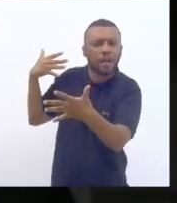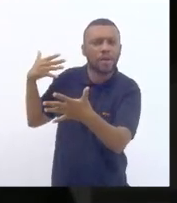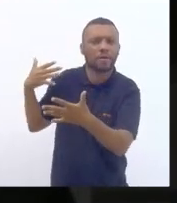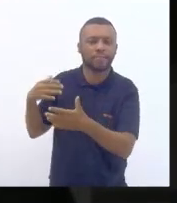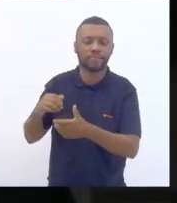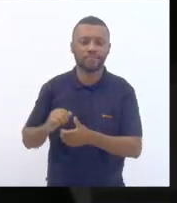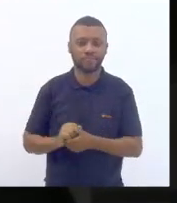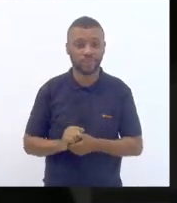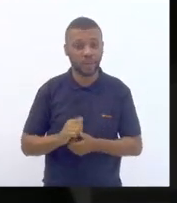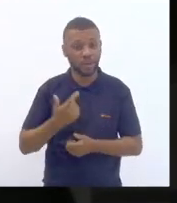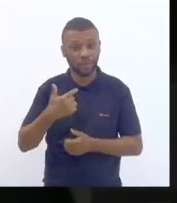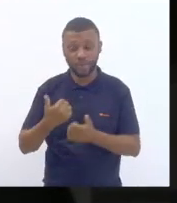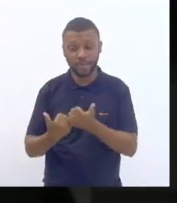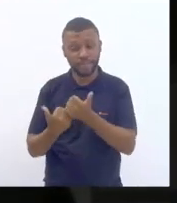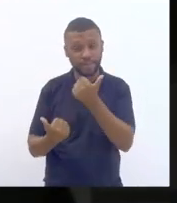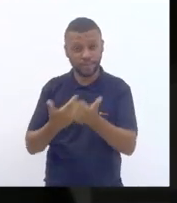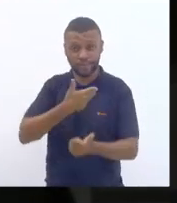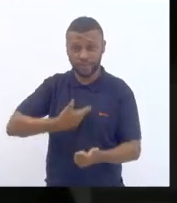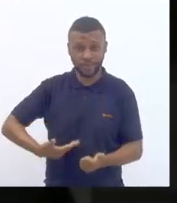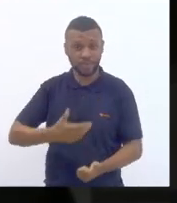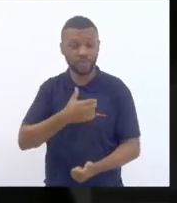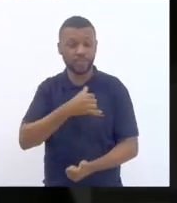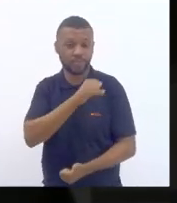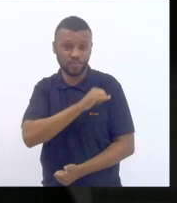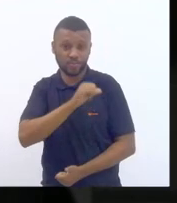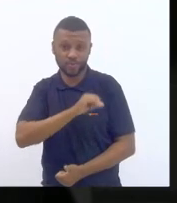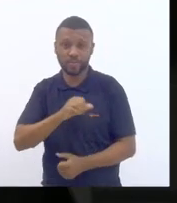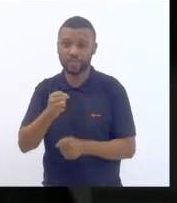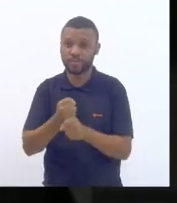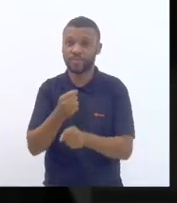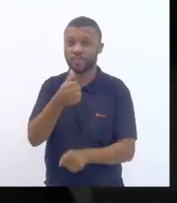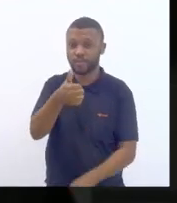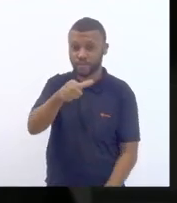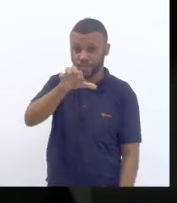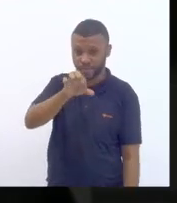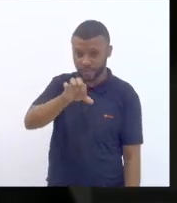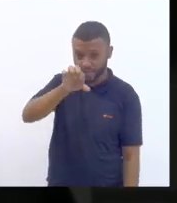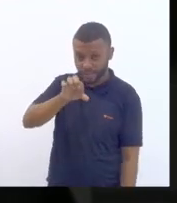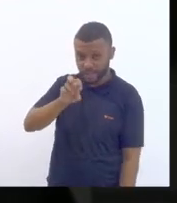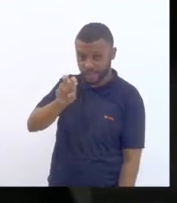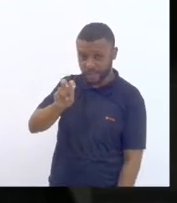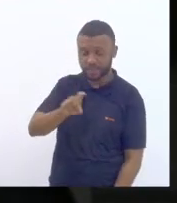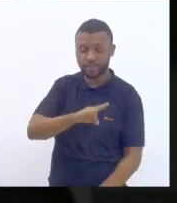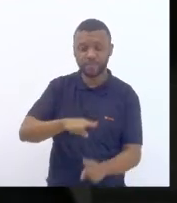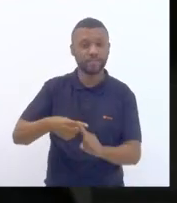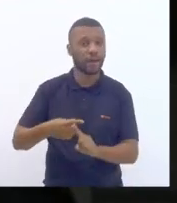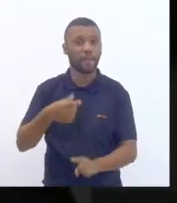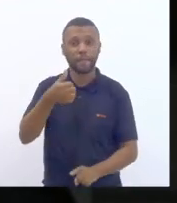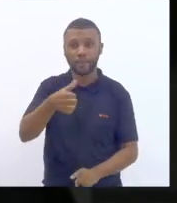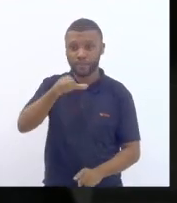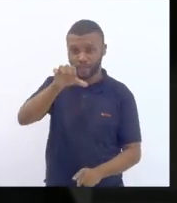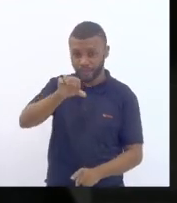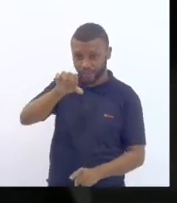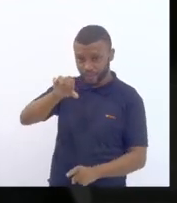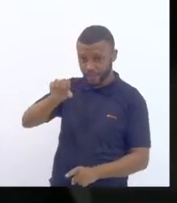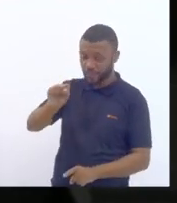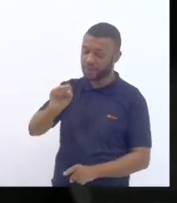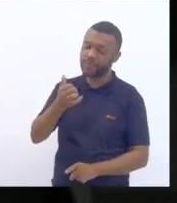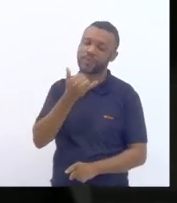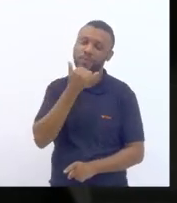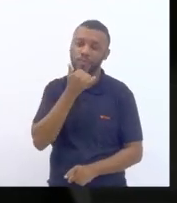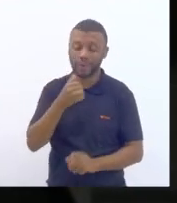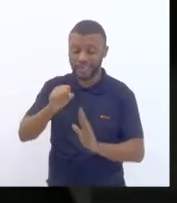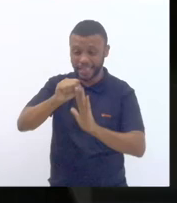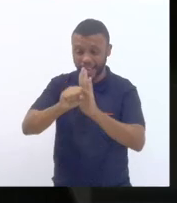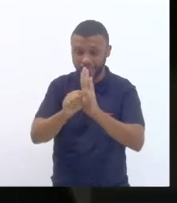fui vice-governador do Estado entre 1995 98 e esse século já virou na